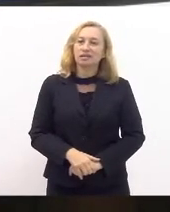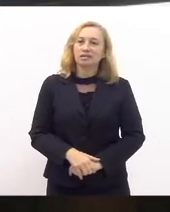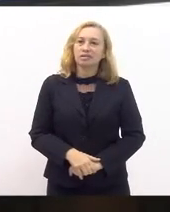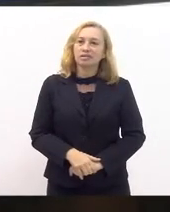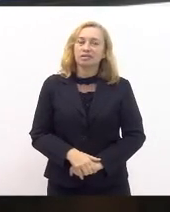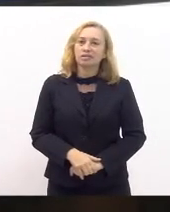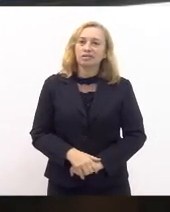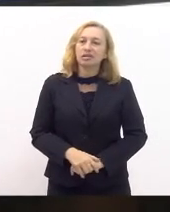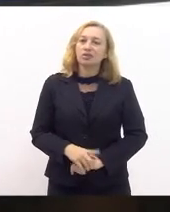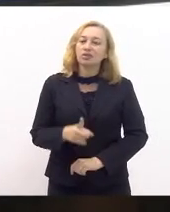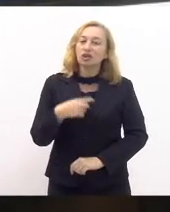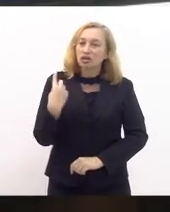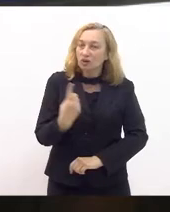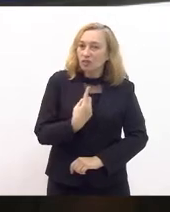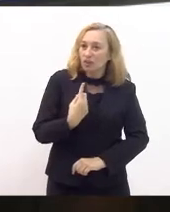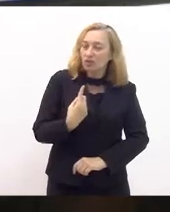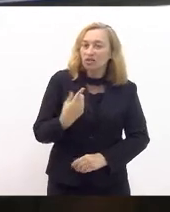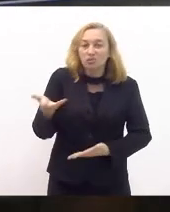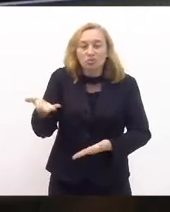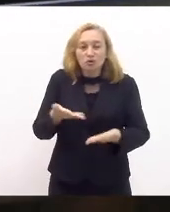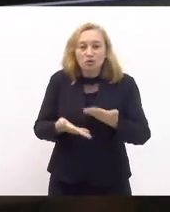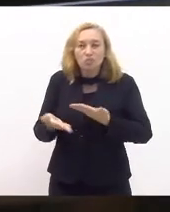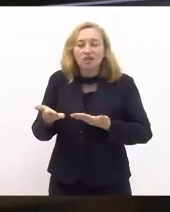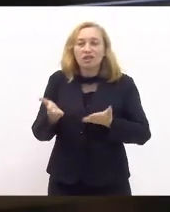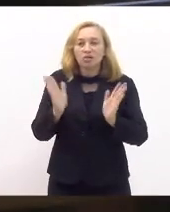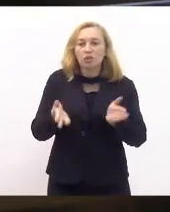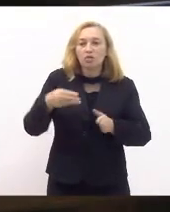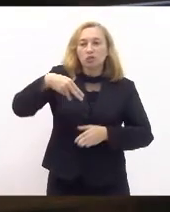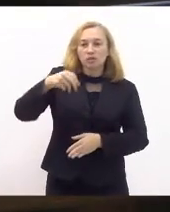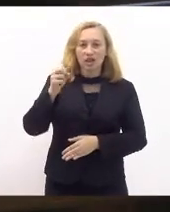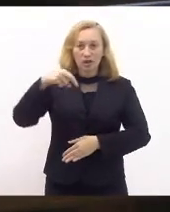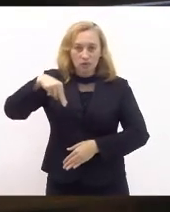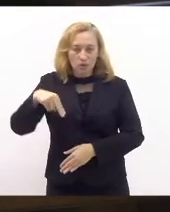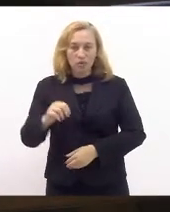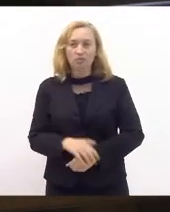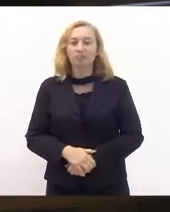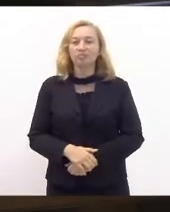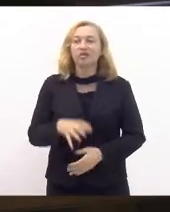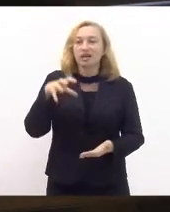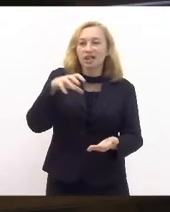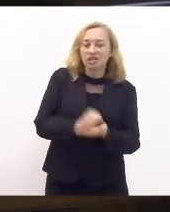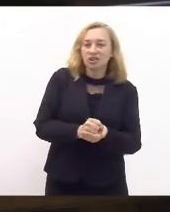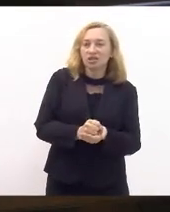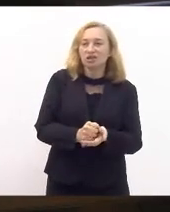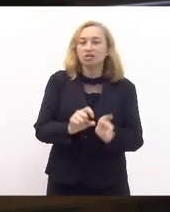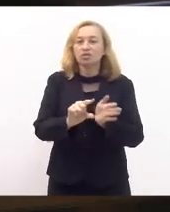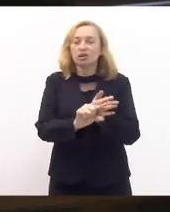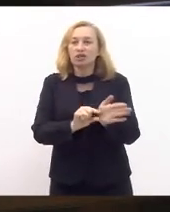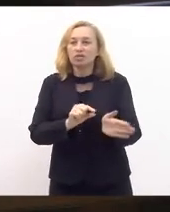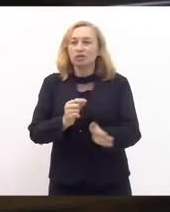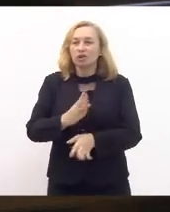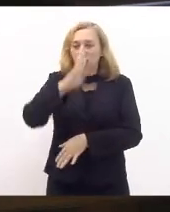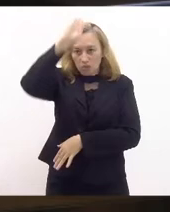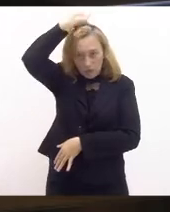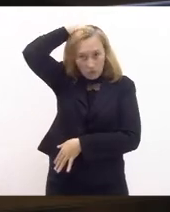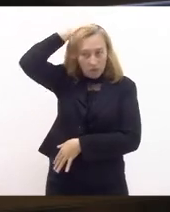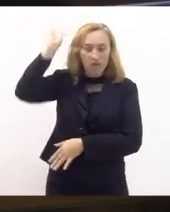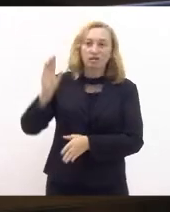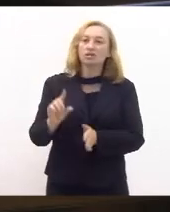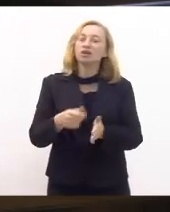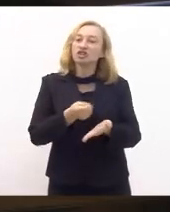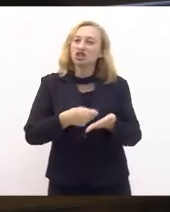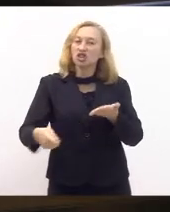o que nós estamos hoje aqui compartilhando com o Nelson. E está registrado no livro de Romanos, que foi escrito